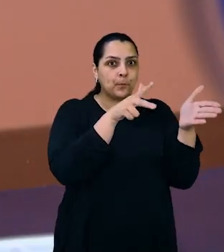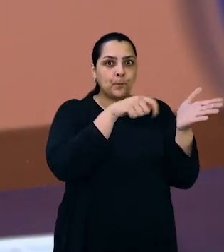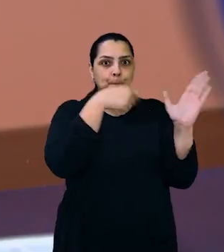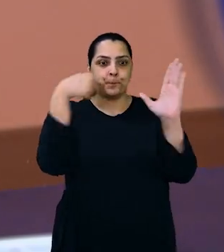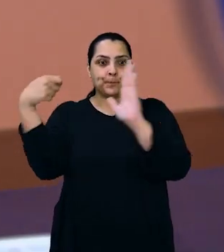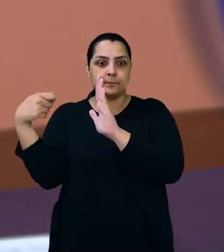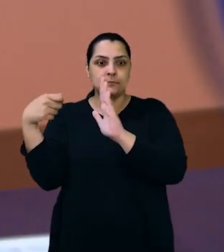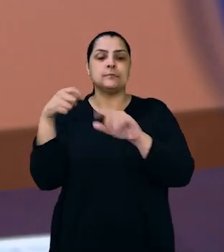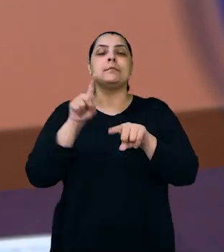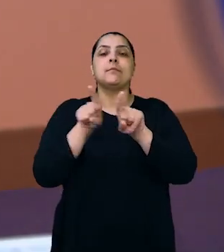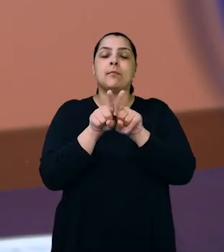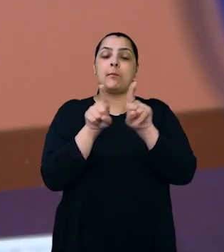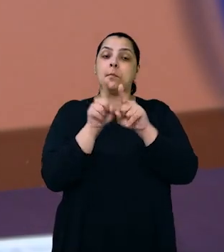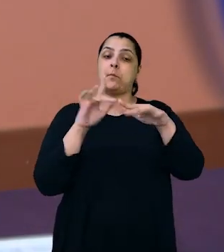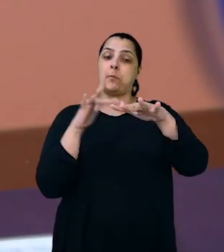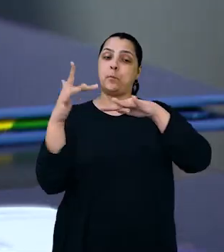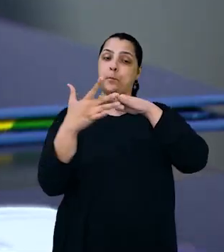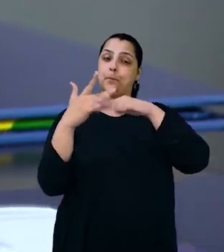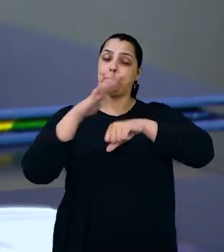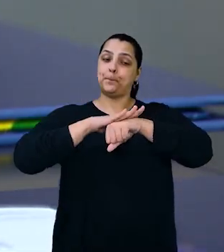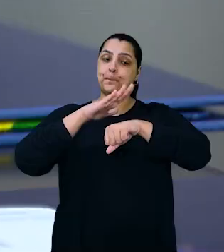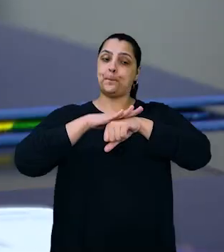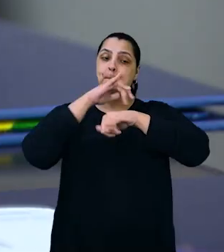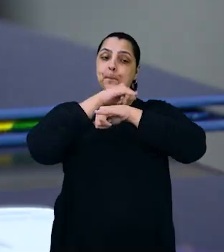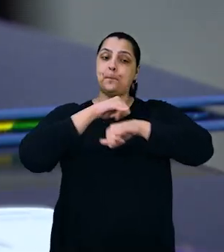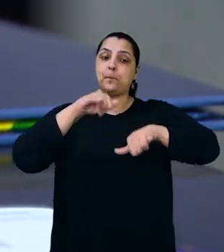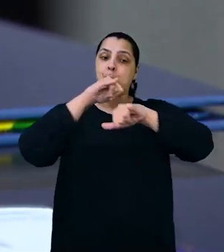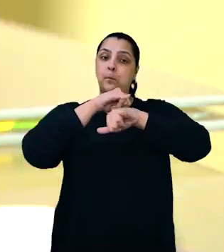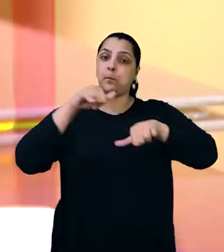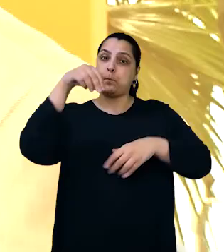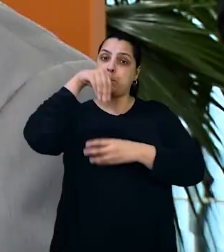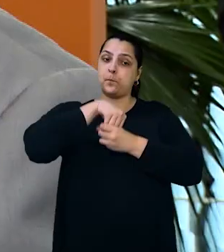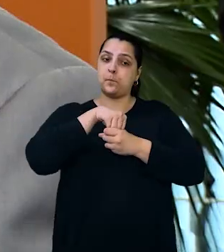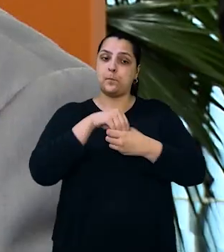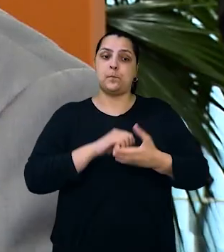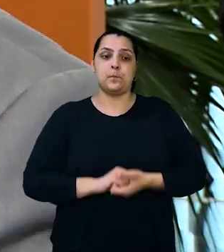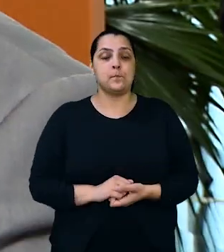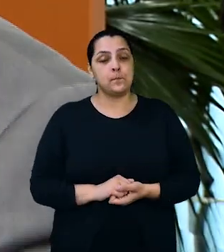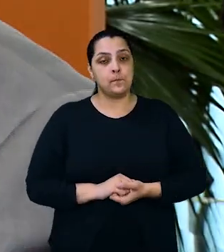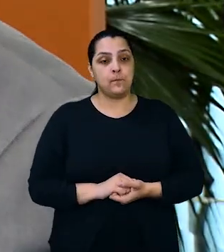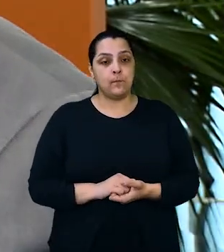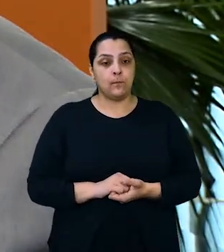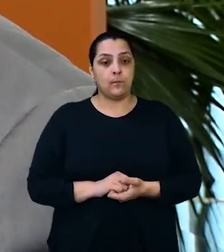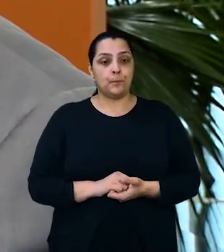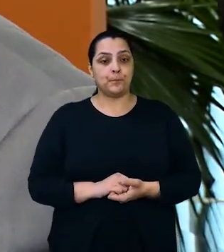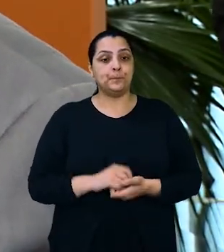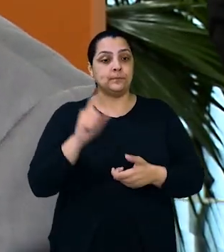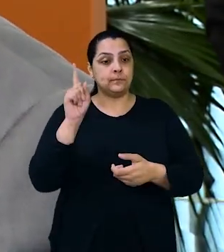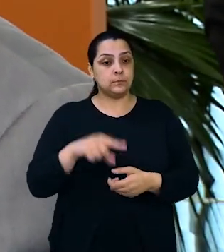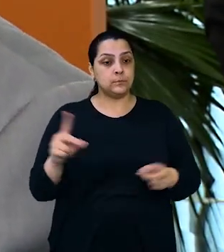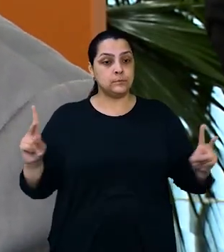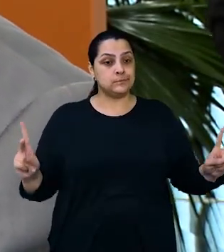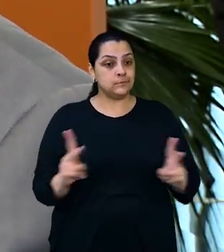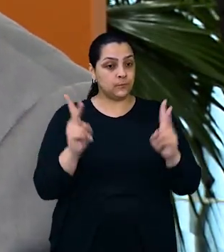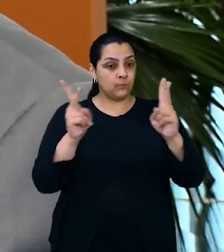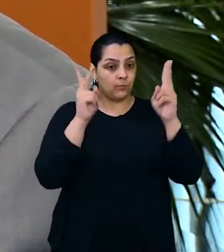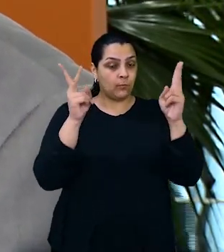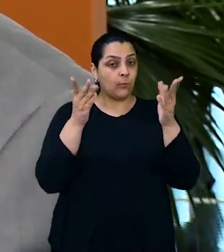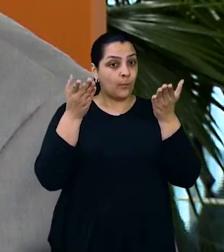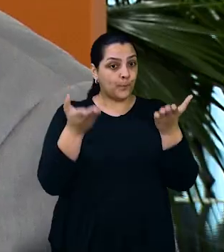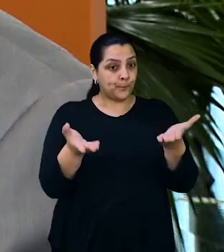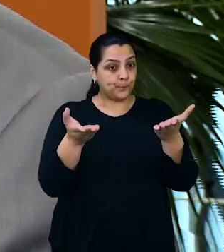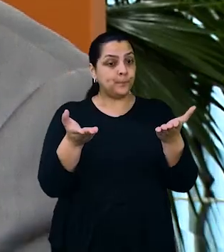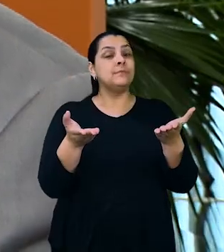de produções para as redes sociais e campanha institucional. É para valorizar esse tipo